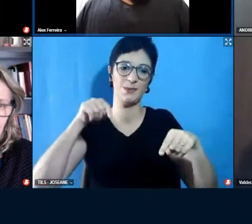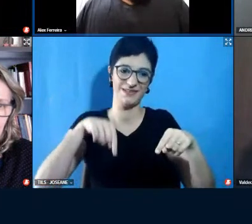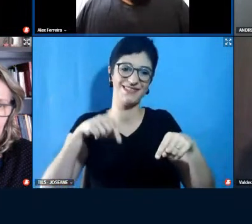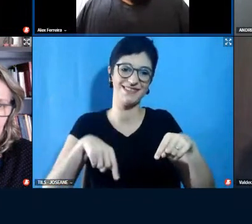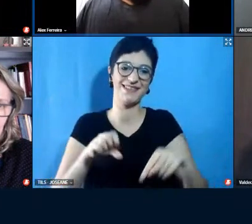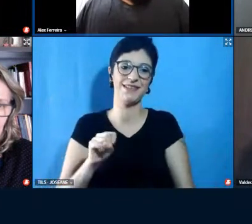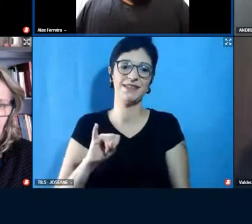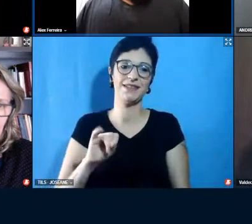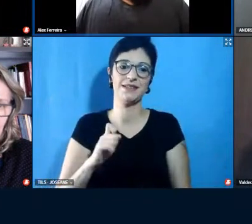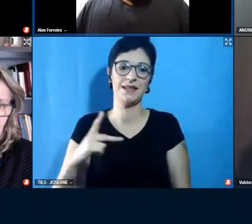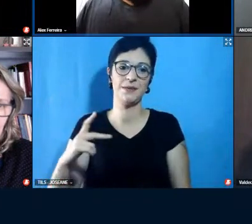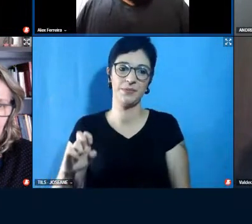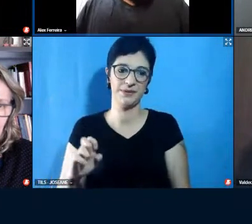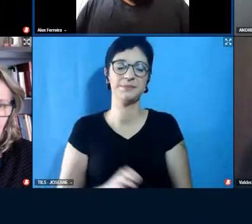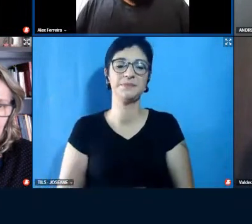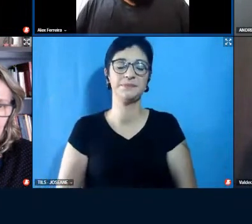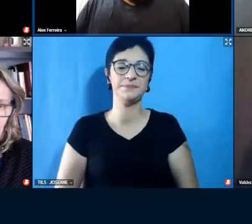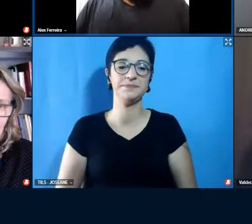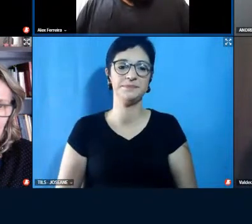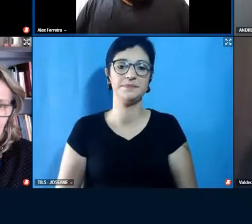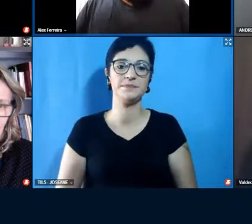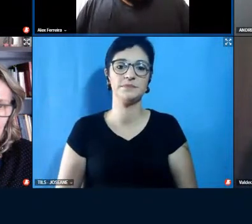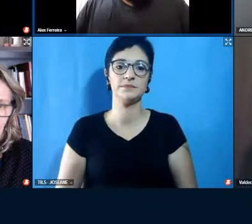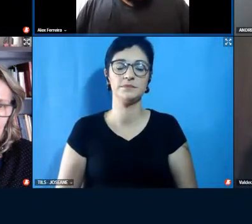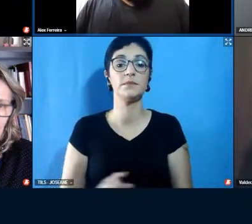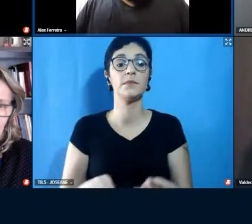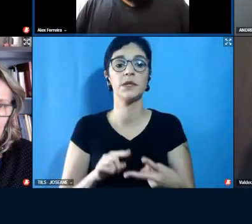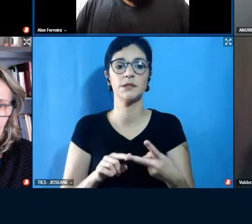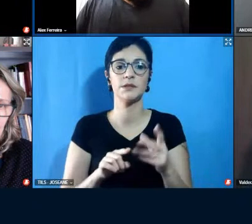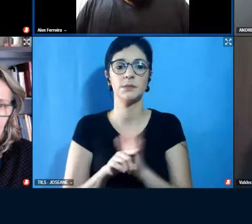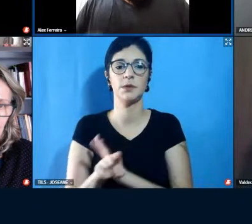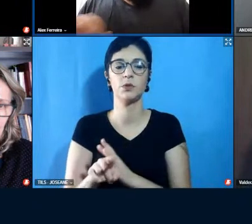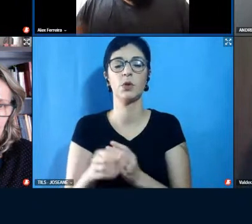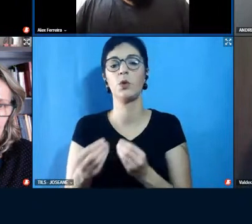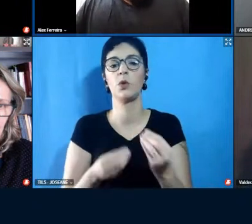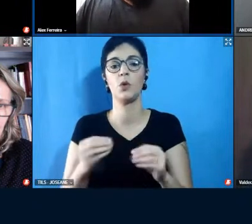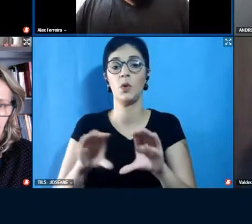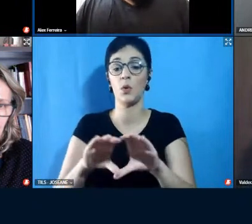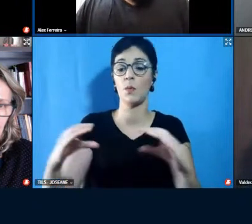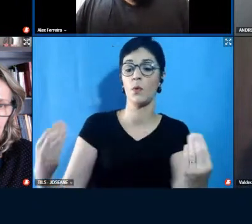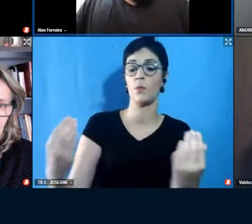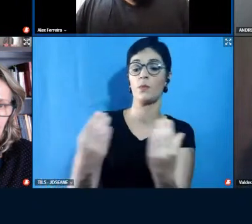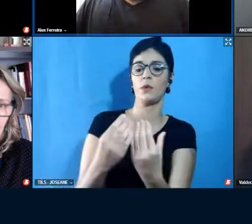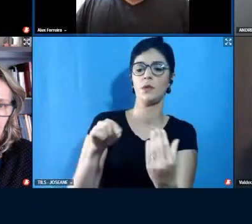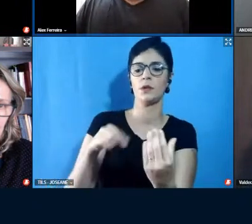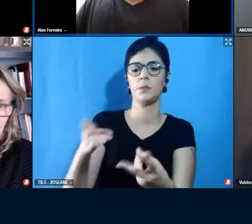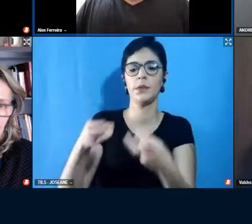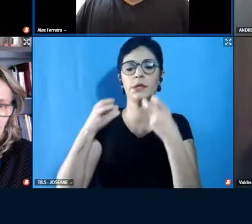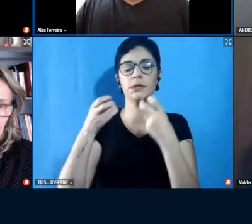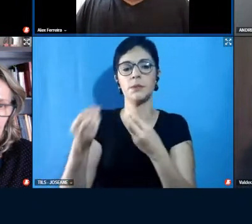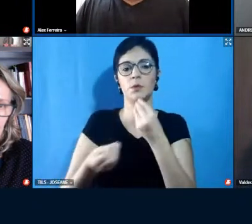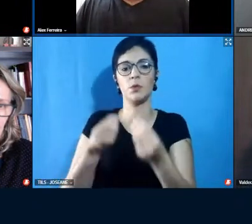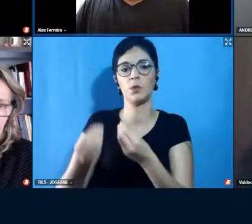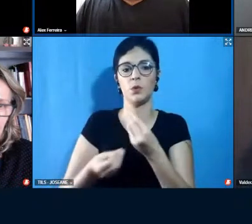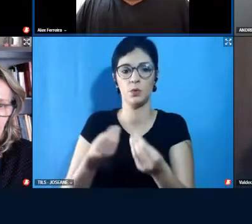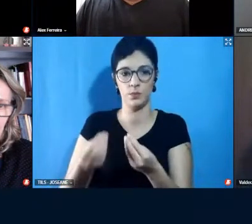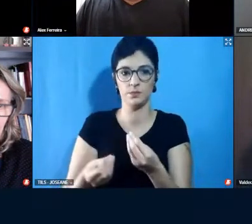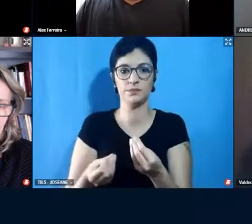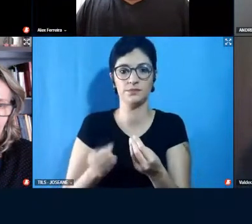Bom, a outra pergunta foi como vocês identificam a comunidade que você trabalha, é isso mesmo, não é?